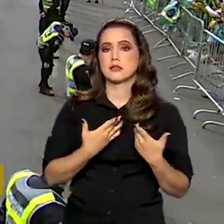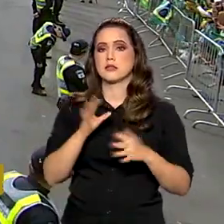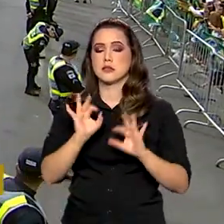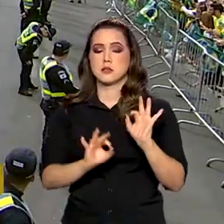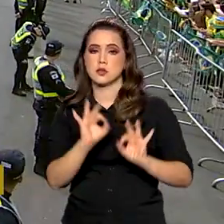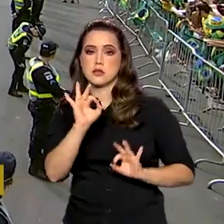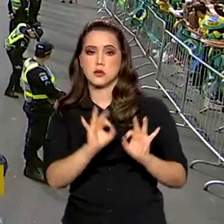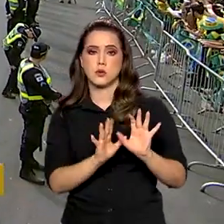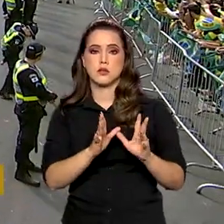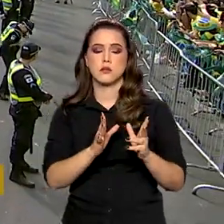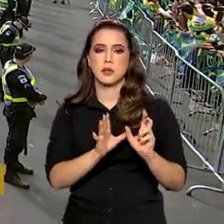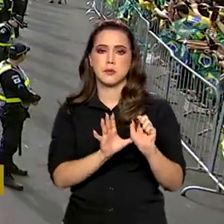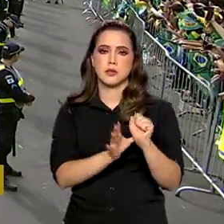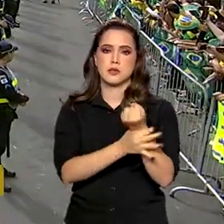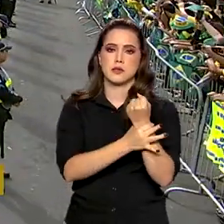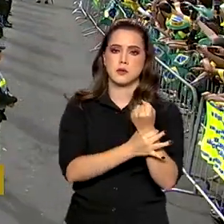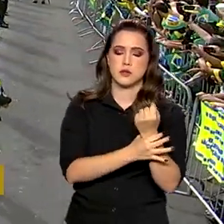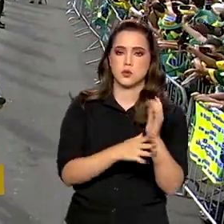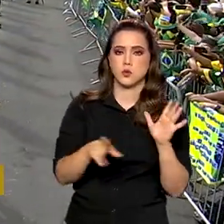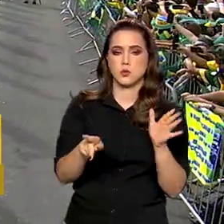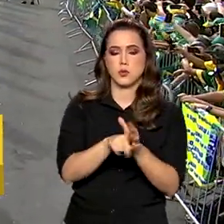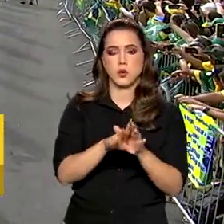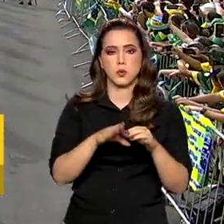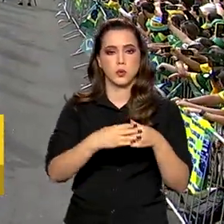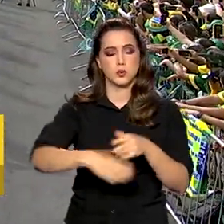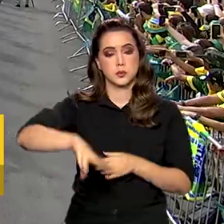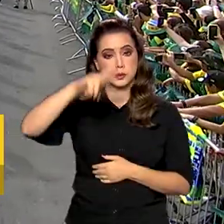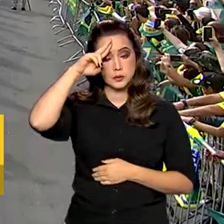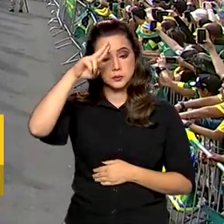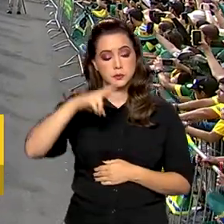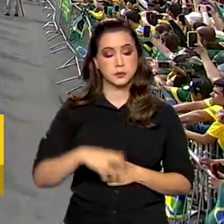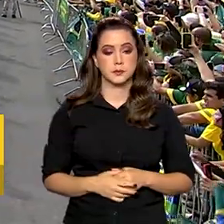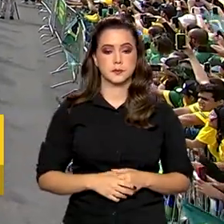faz essa segurança é o nosso batalhão de polícia do Exército.